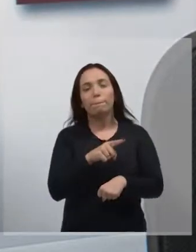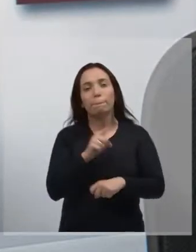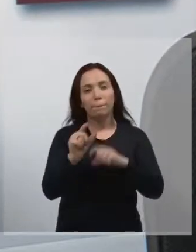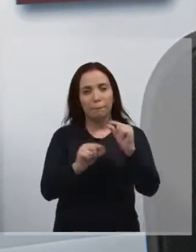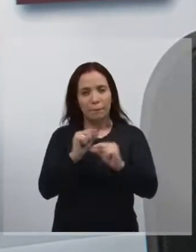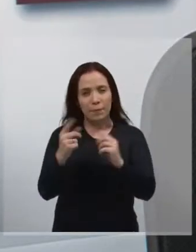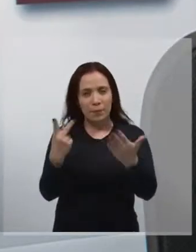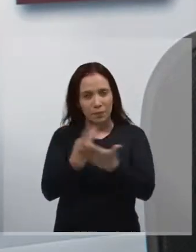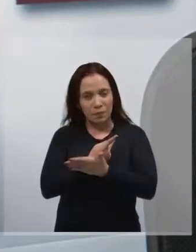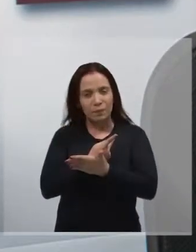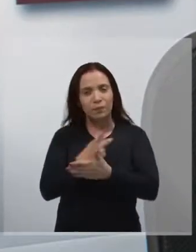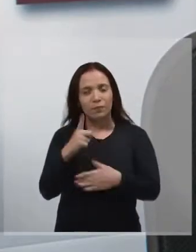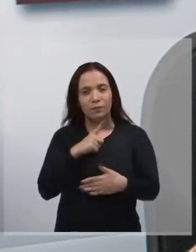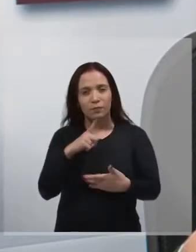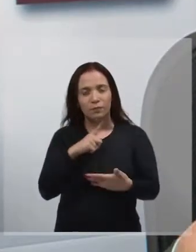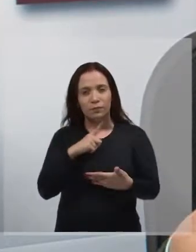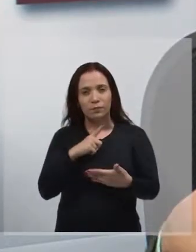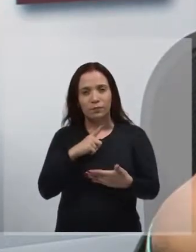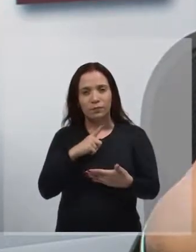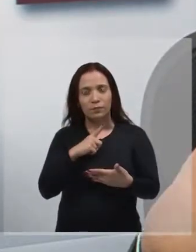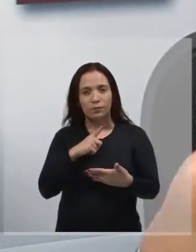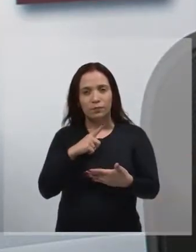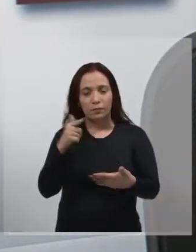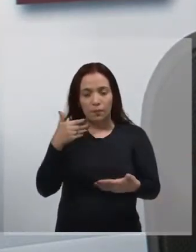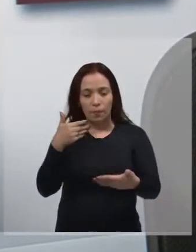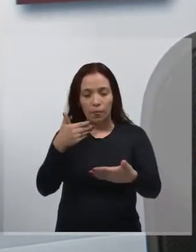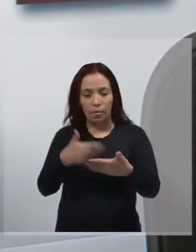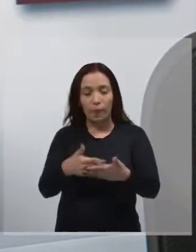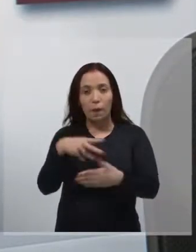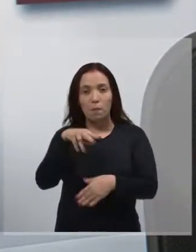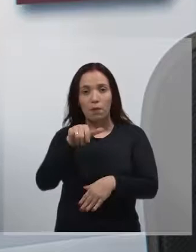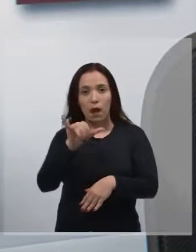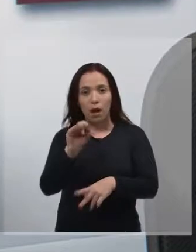acontecendo? Então, já estamos chegando à metade de maio,